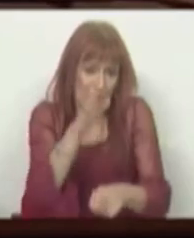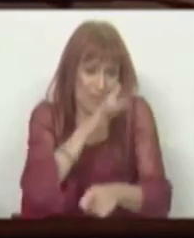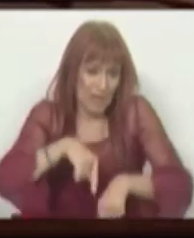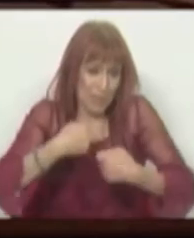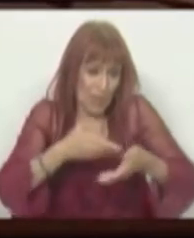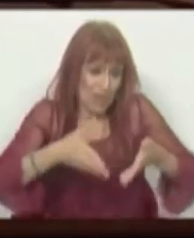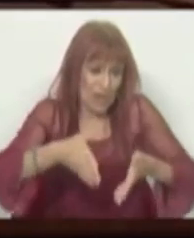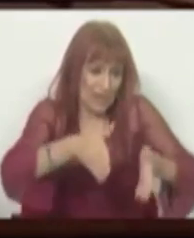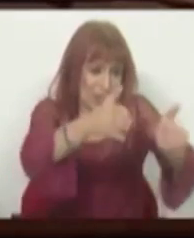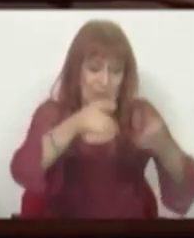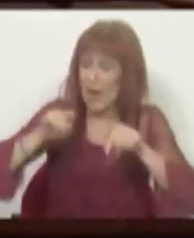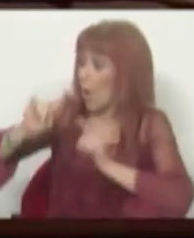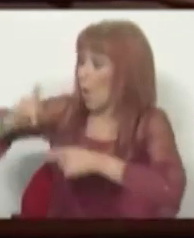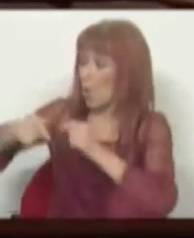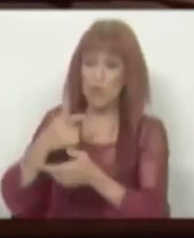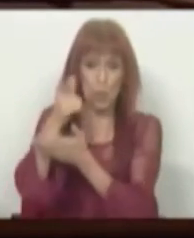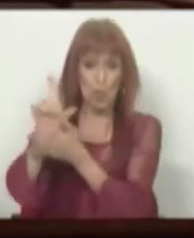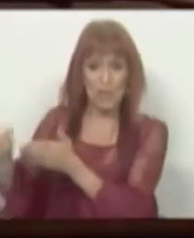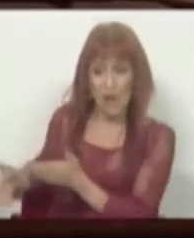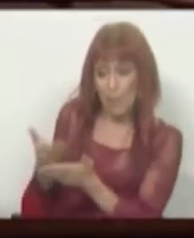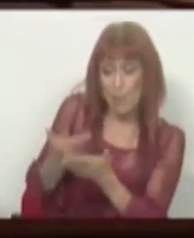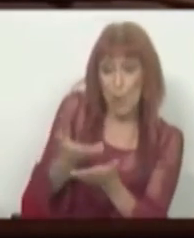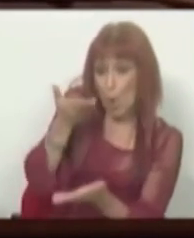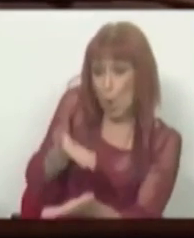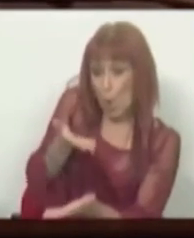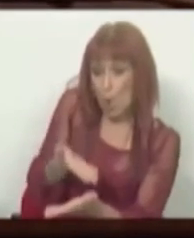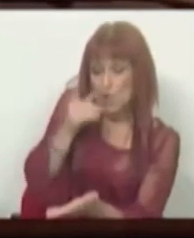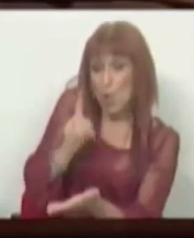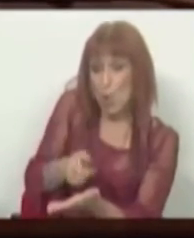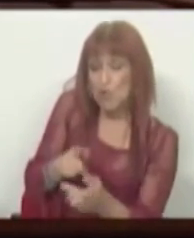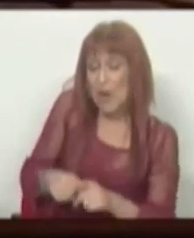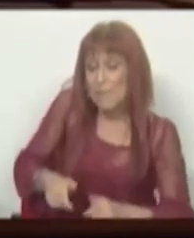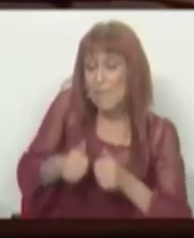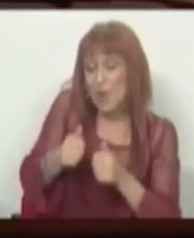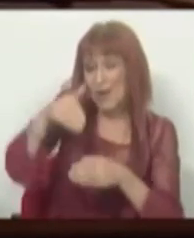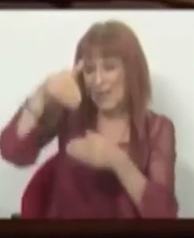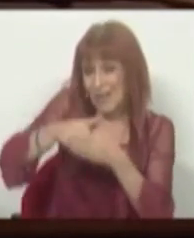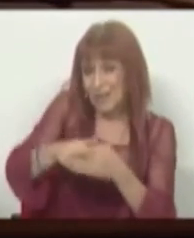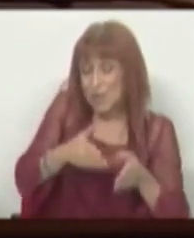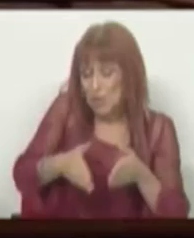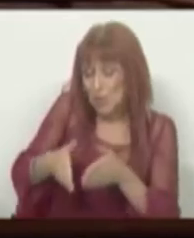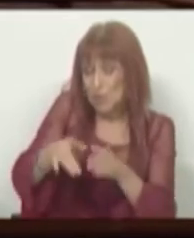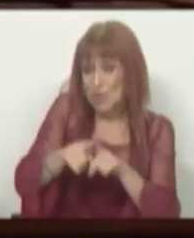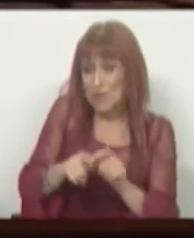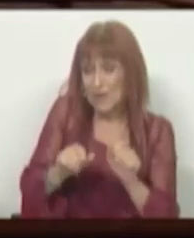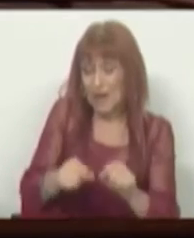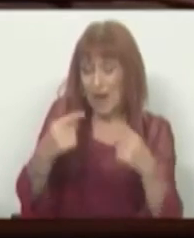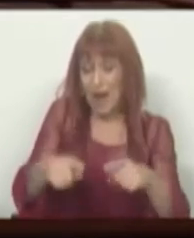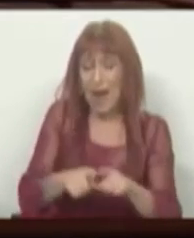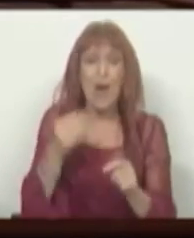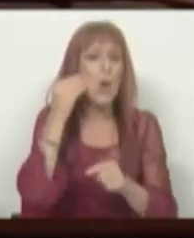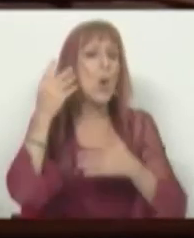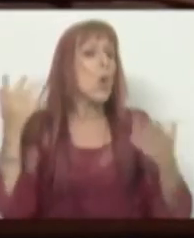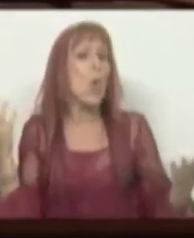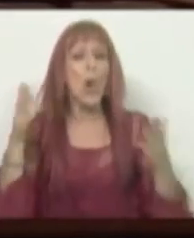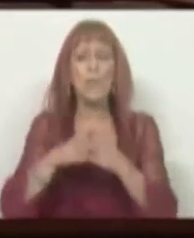próprias estratégias, aquilo que o LIVRE vem propor hoje é melhorar dentro da estratégia existente a maneira